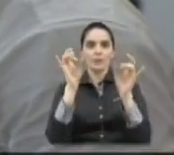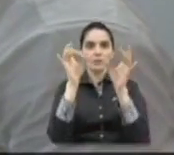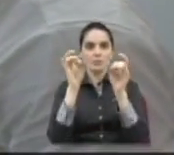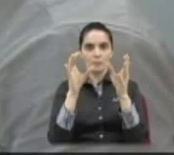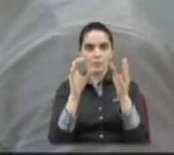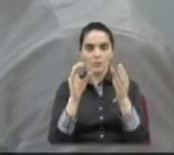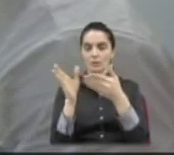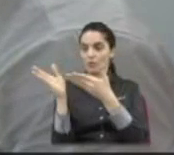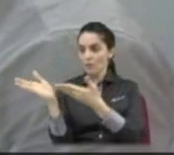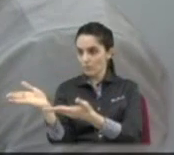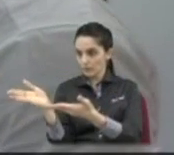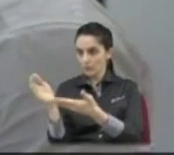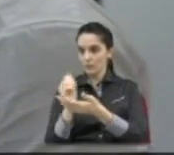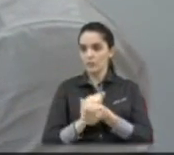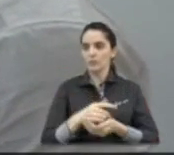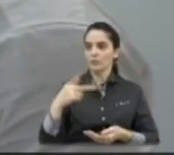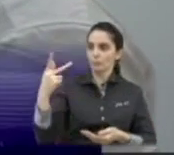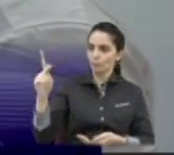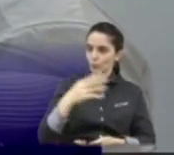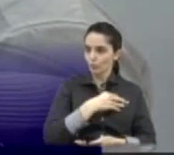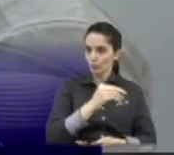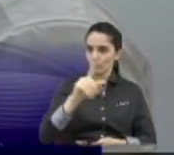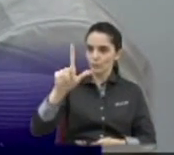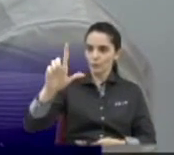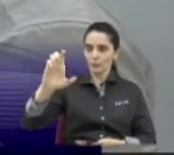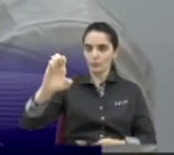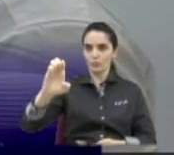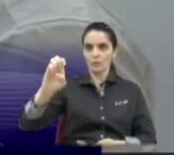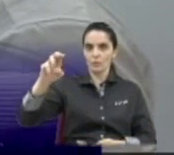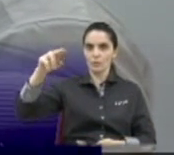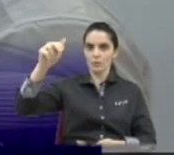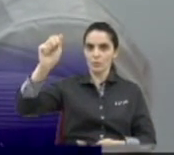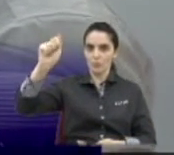você, Maria Lúcia, para o seu filho, Leandro, que não sei se está no Brasil.